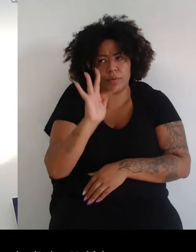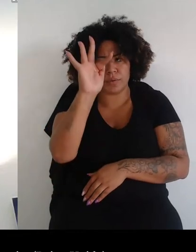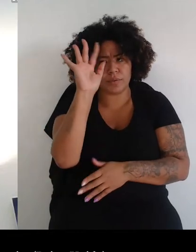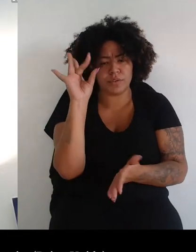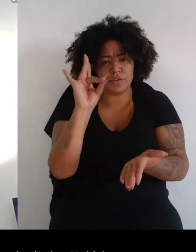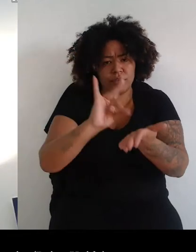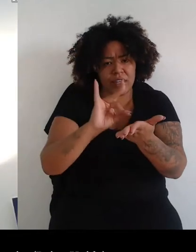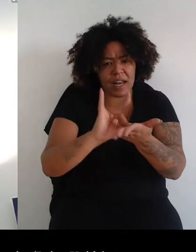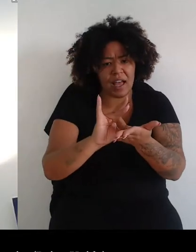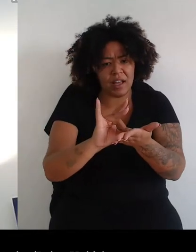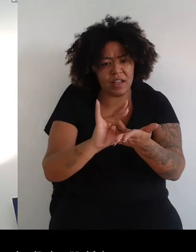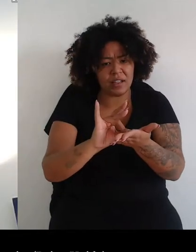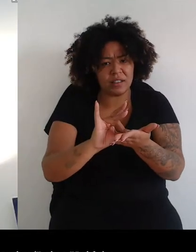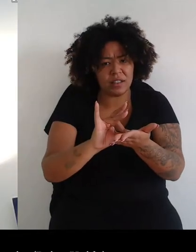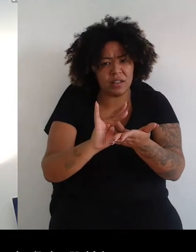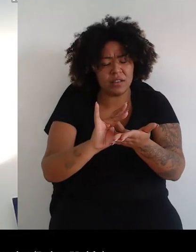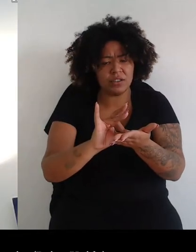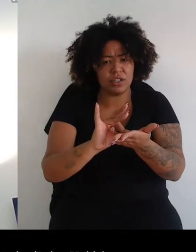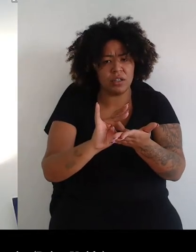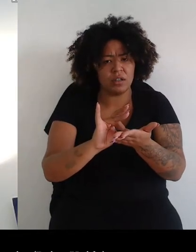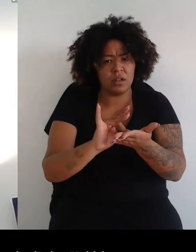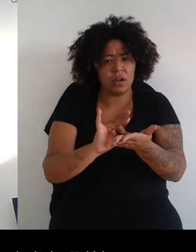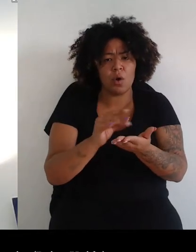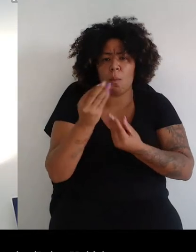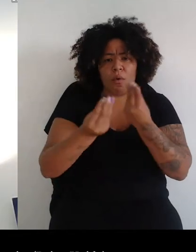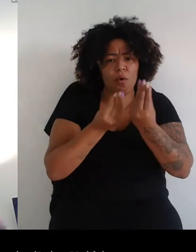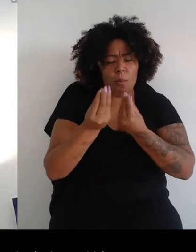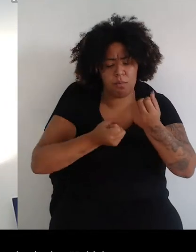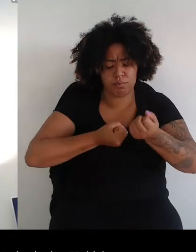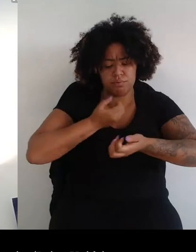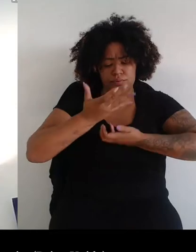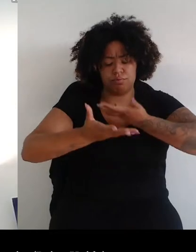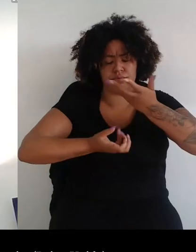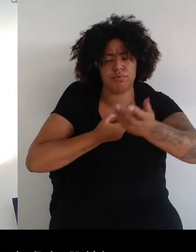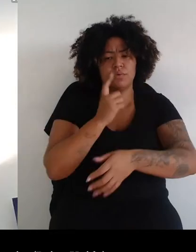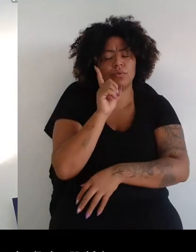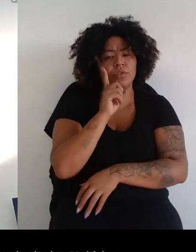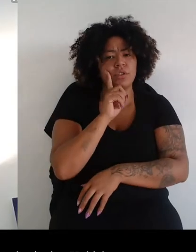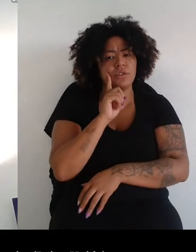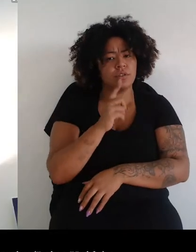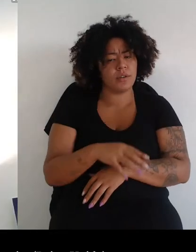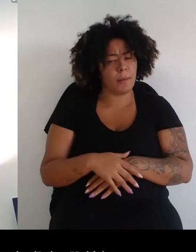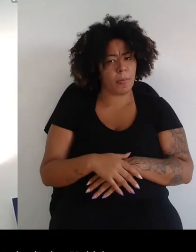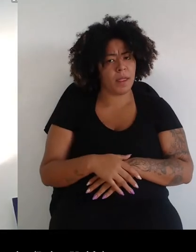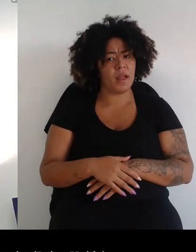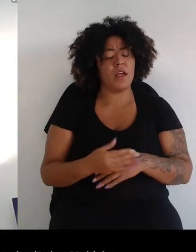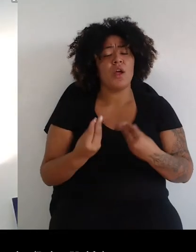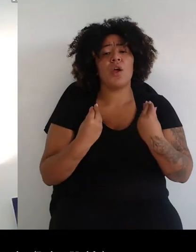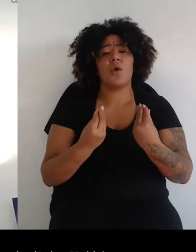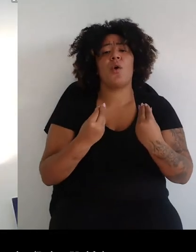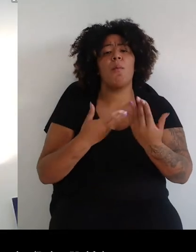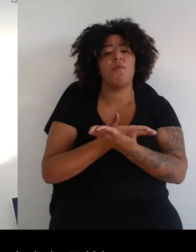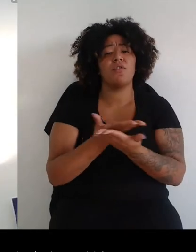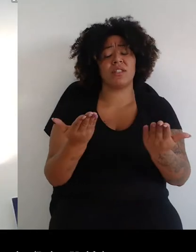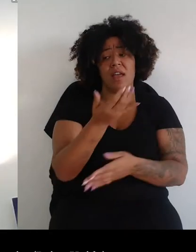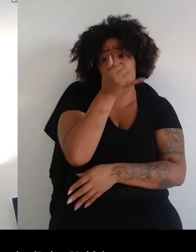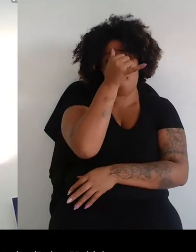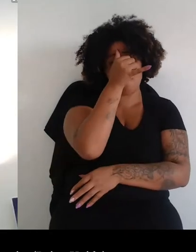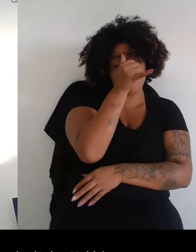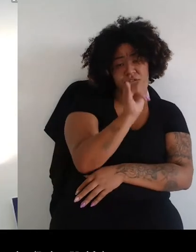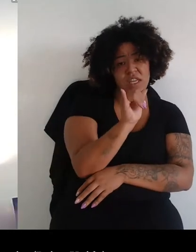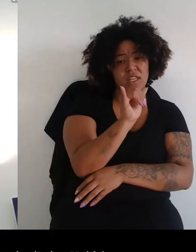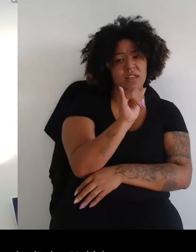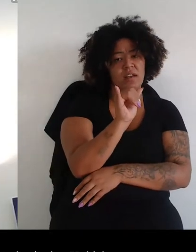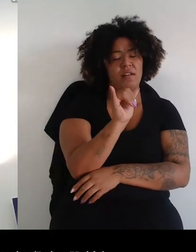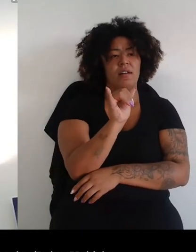mesmo como é que você vai se expressar no seu dia a dia e ao mesmo tempo como é que você evita envergonhar